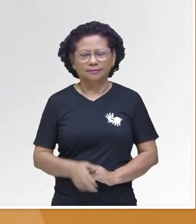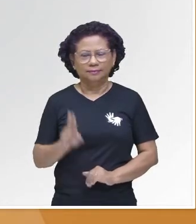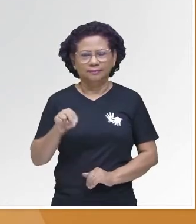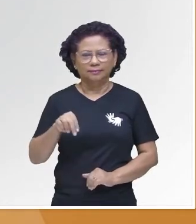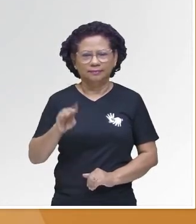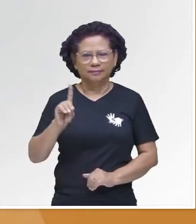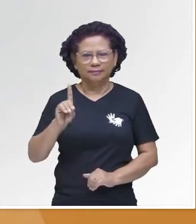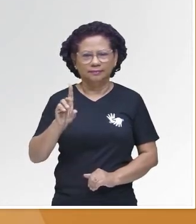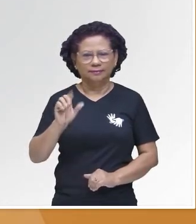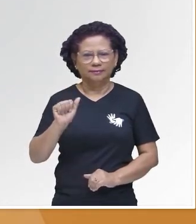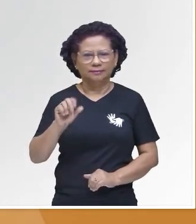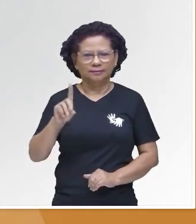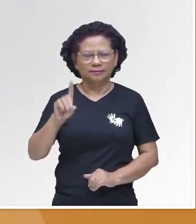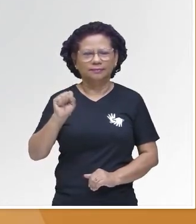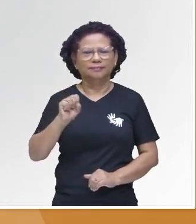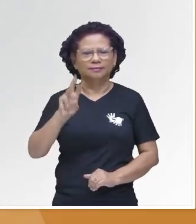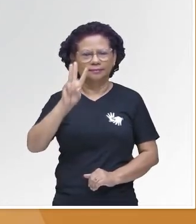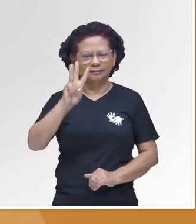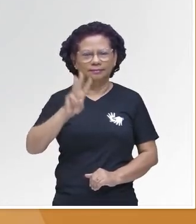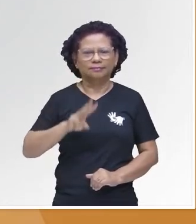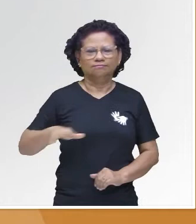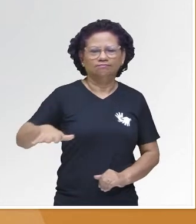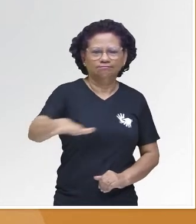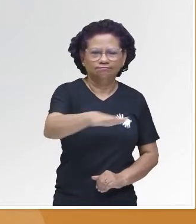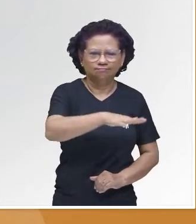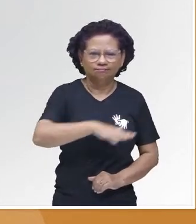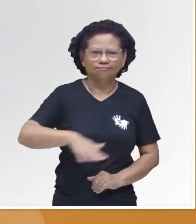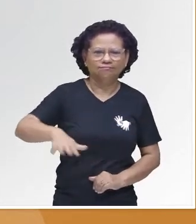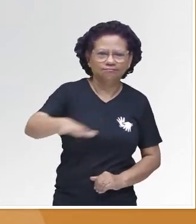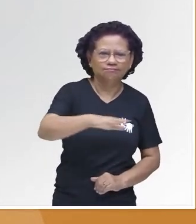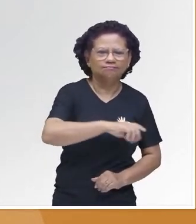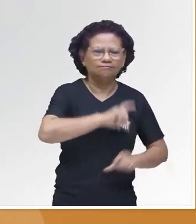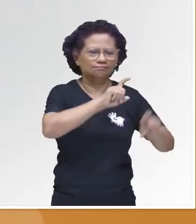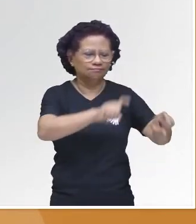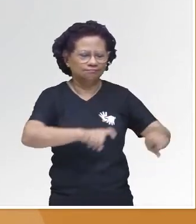Unidade 3. O espaço da produção no campo e fontes de energia.